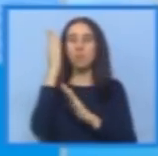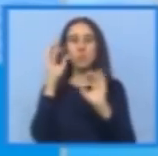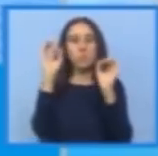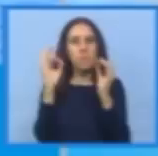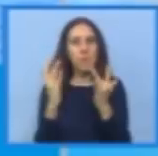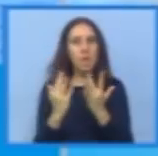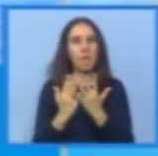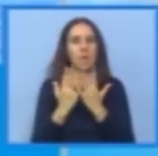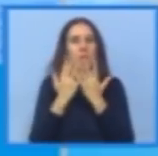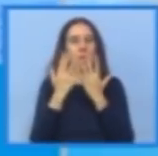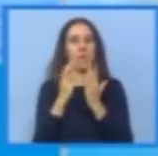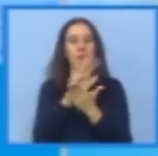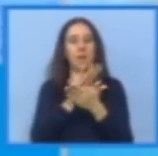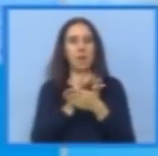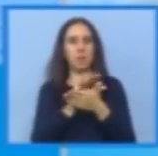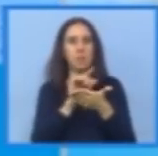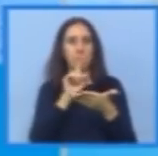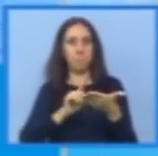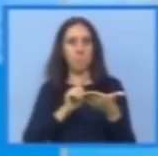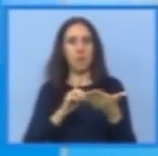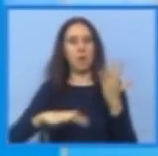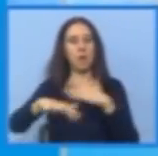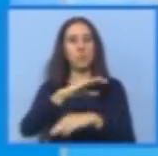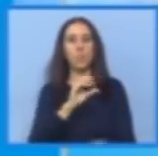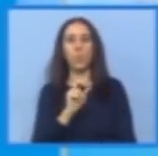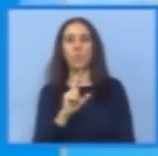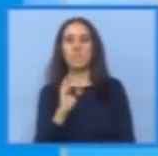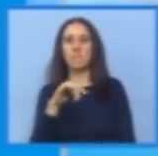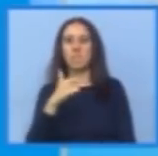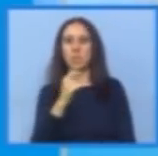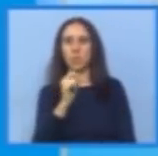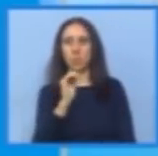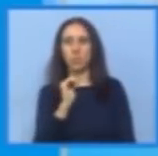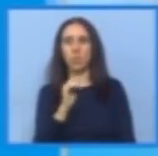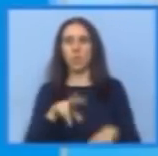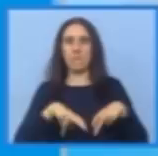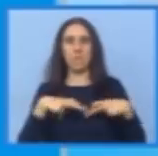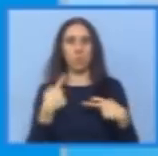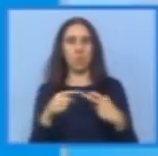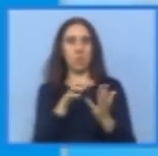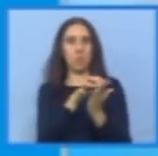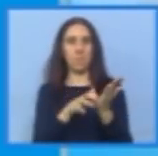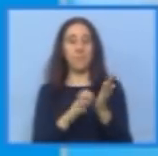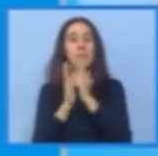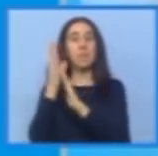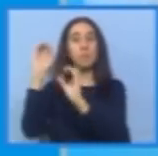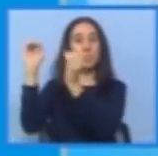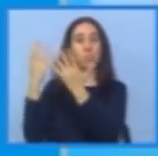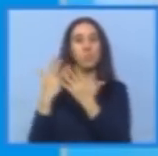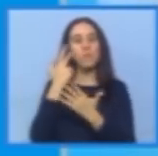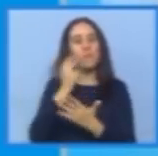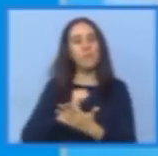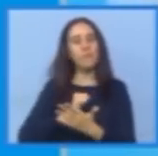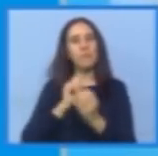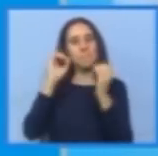iluminará. E a primeira carta aos Coríntios será rica nisso mesmo, a partir da luz de Deus iluminar bem a nossa